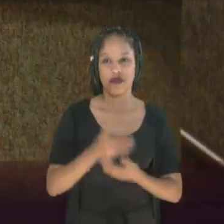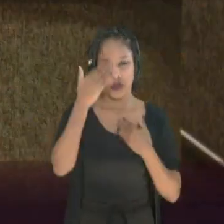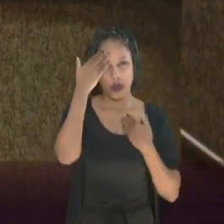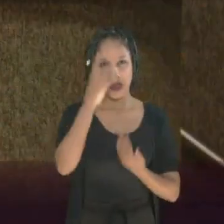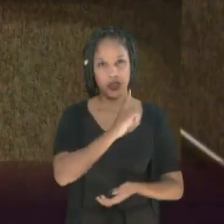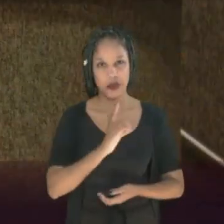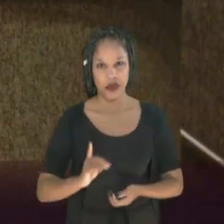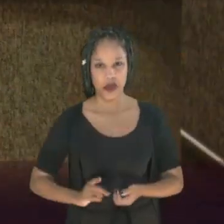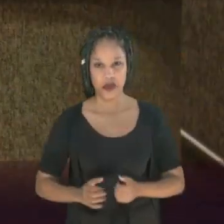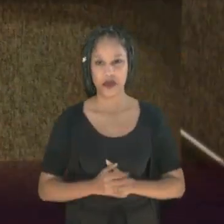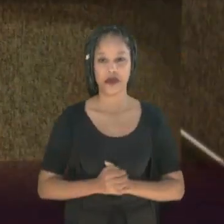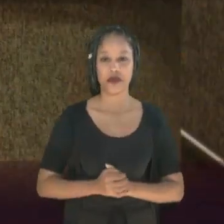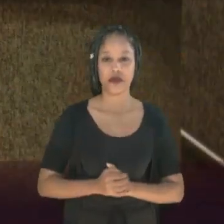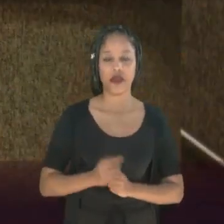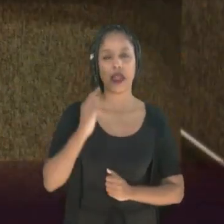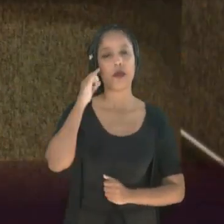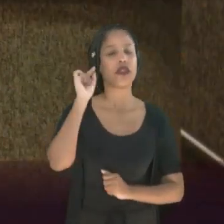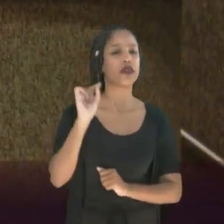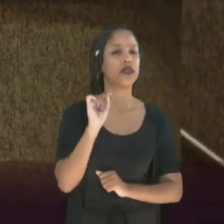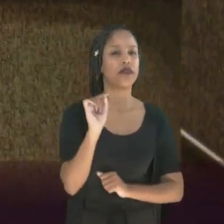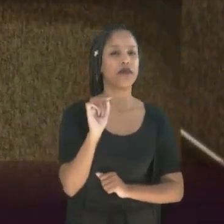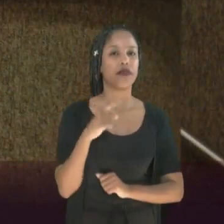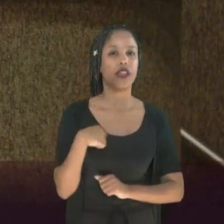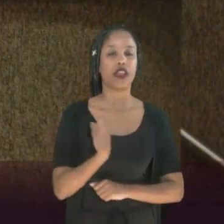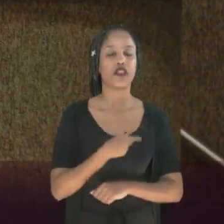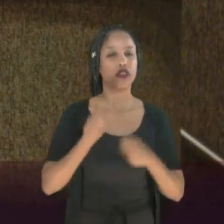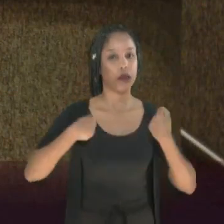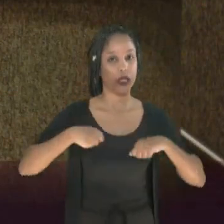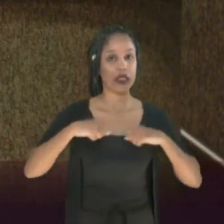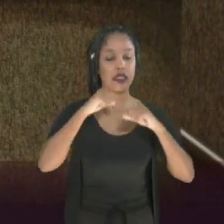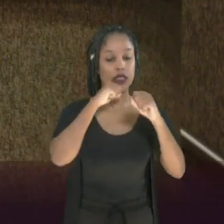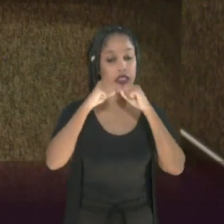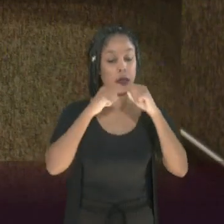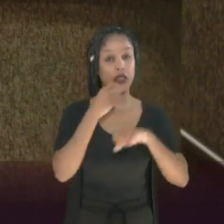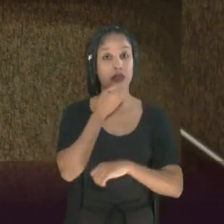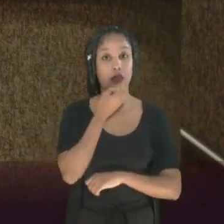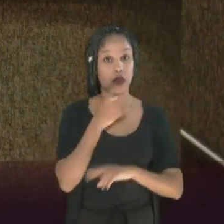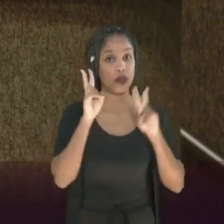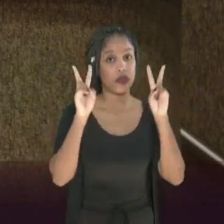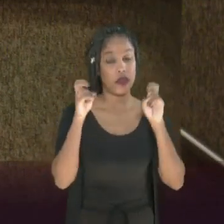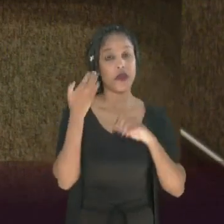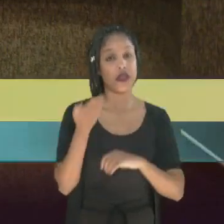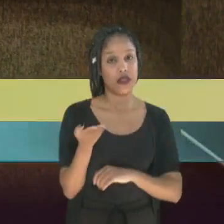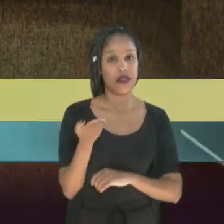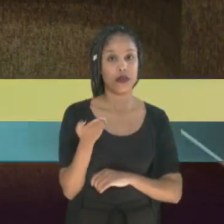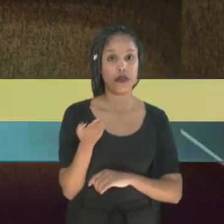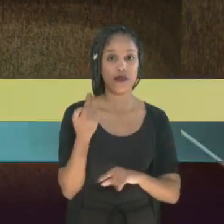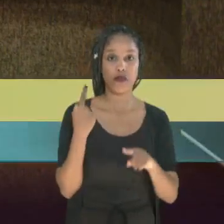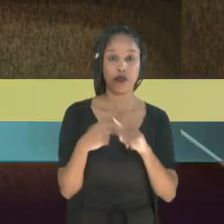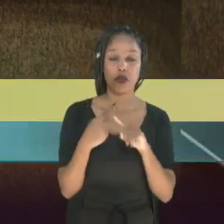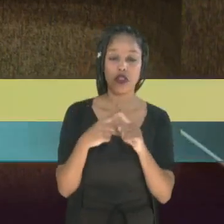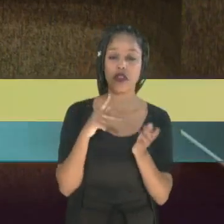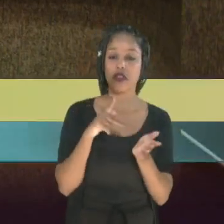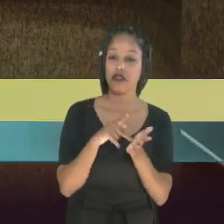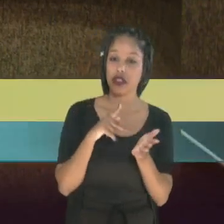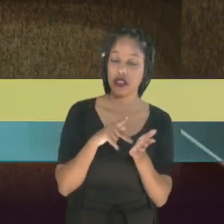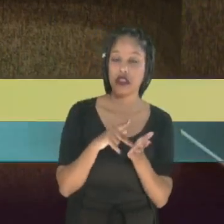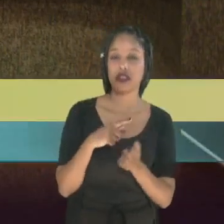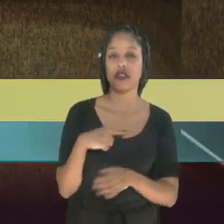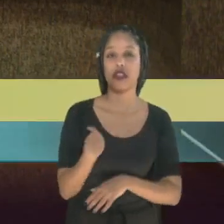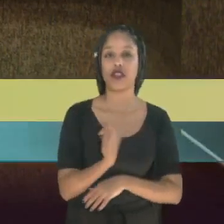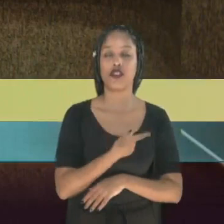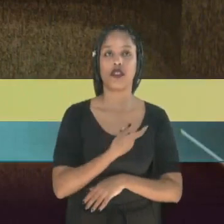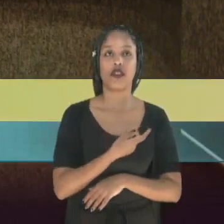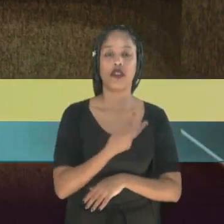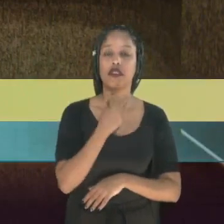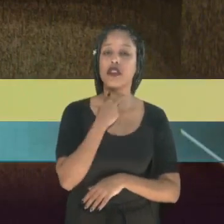deputado. Eu acho que a gente tem que fazer um bom debate, porque realmente nós não podemos